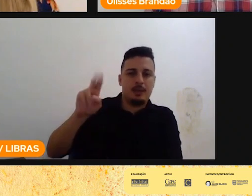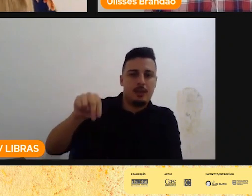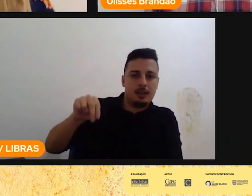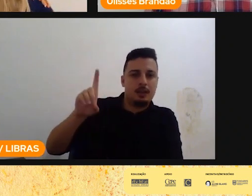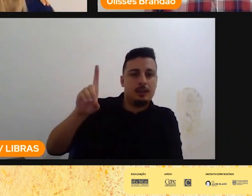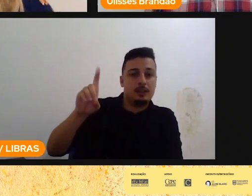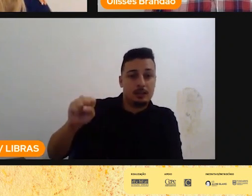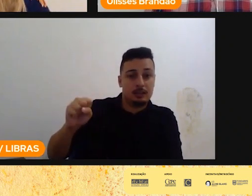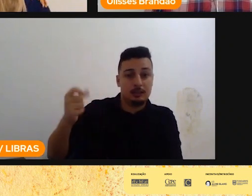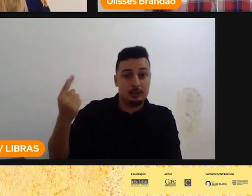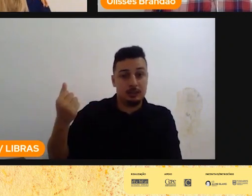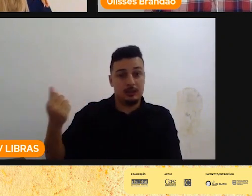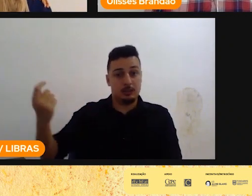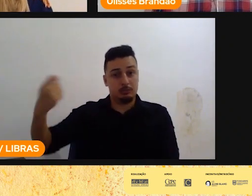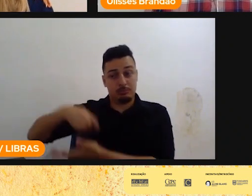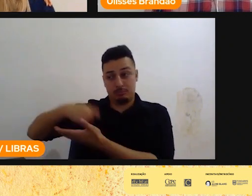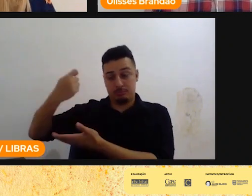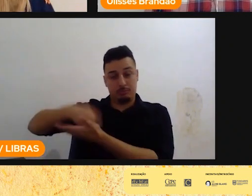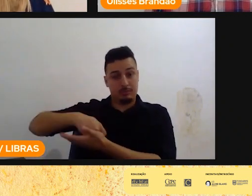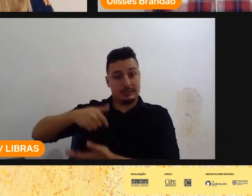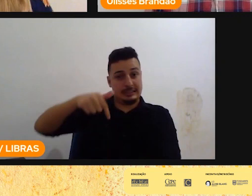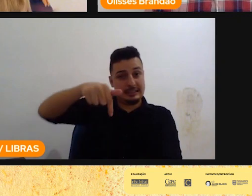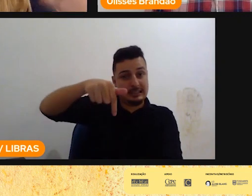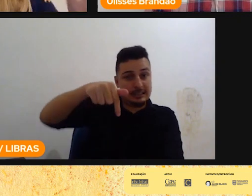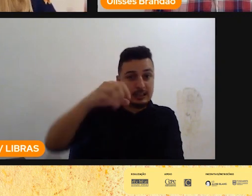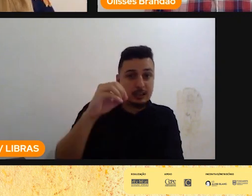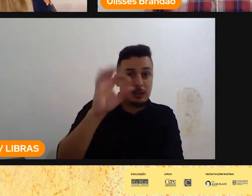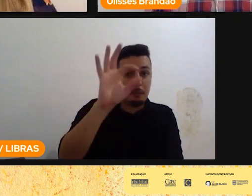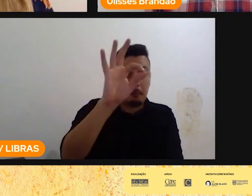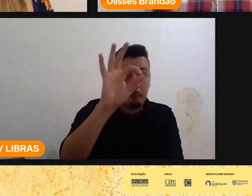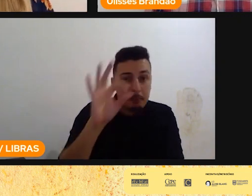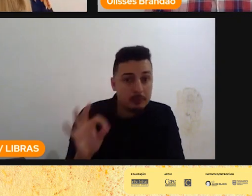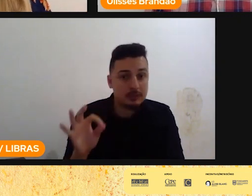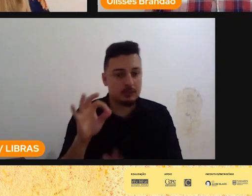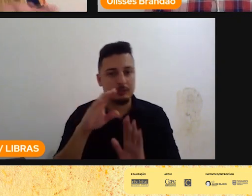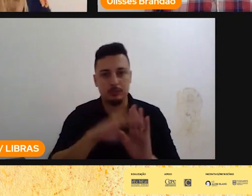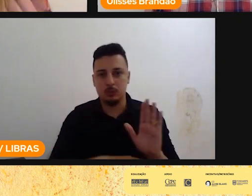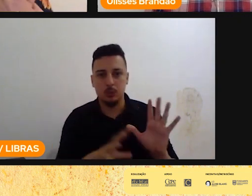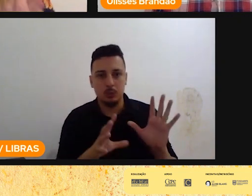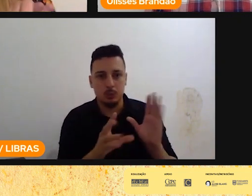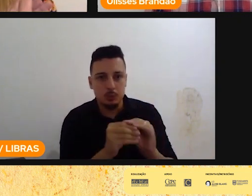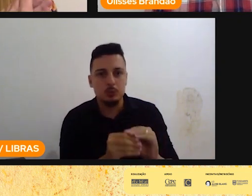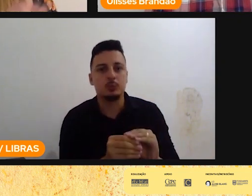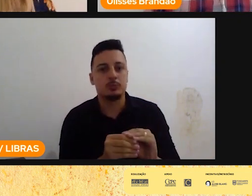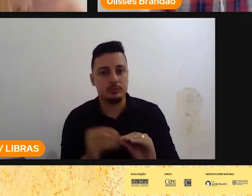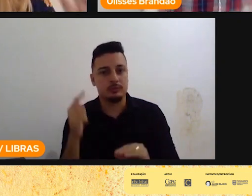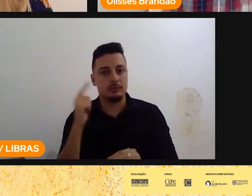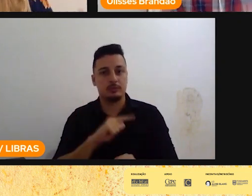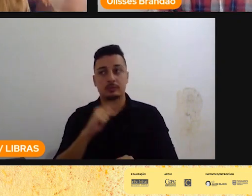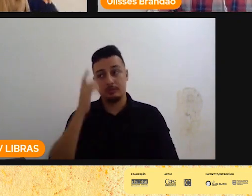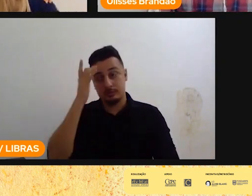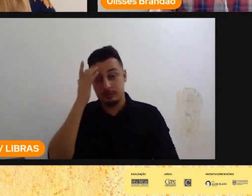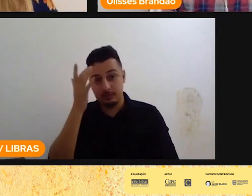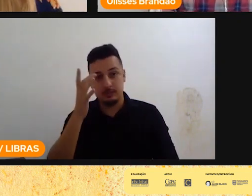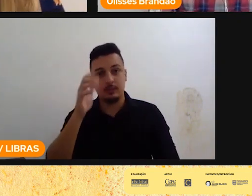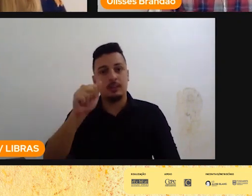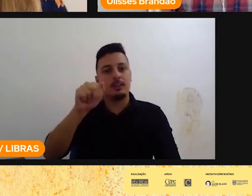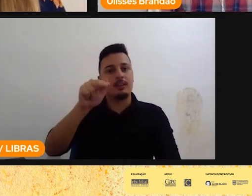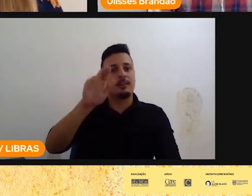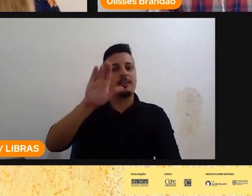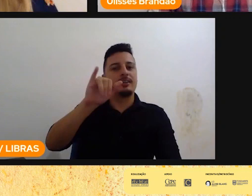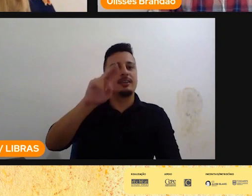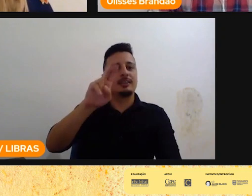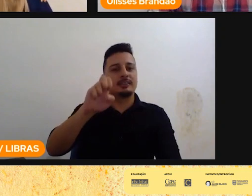investidor, que investiu quase 70% do orçamento e que nos facilitou que depois nós fôssemos, junto à Ancine, buscar uma complementação